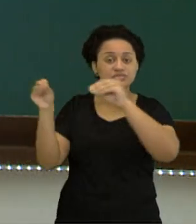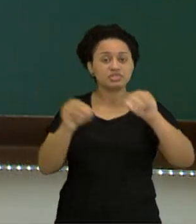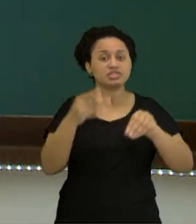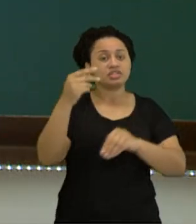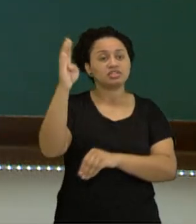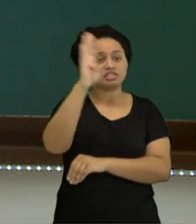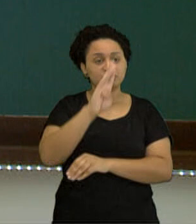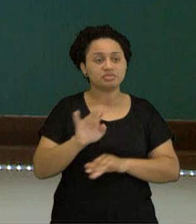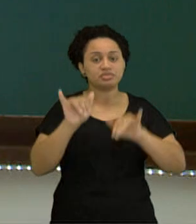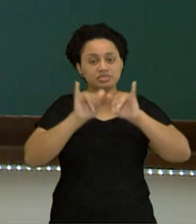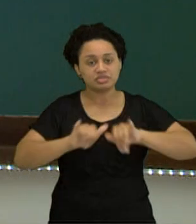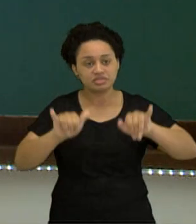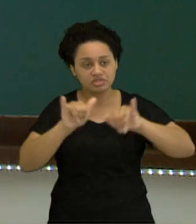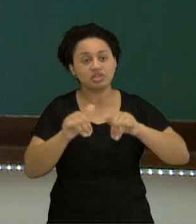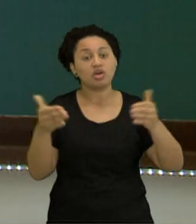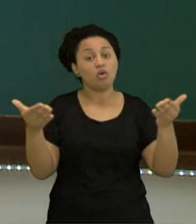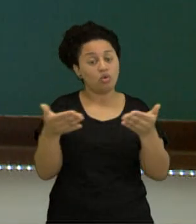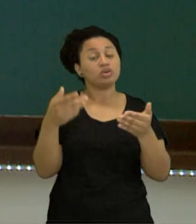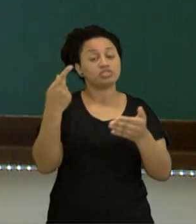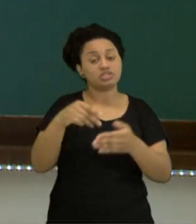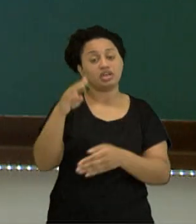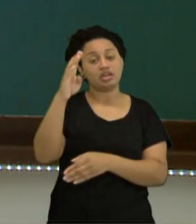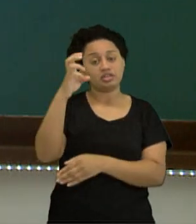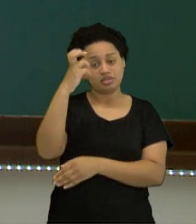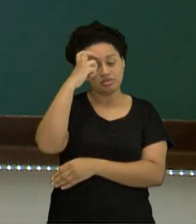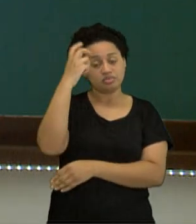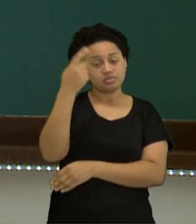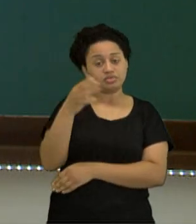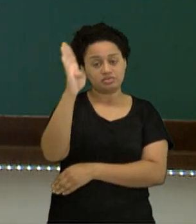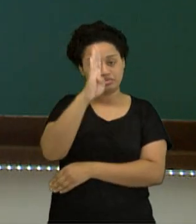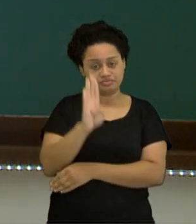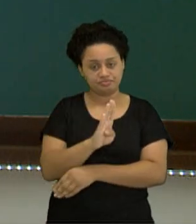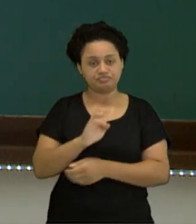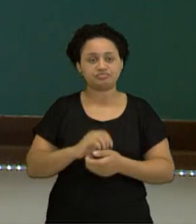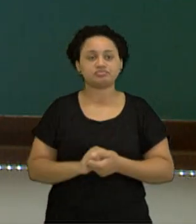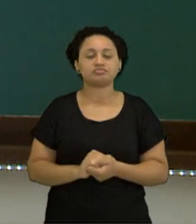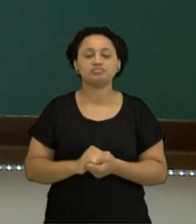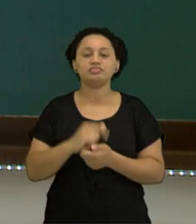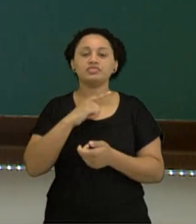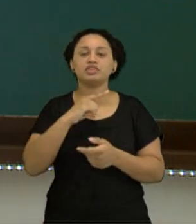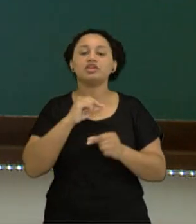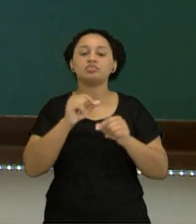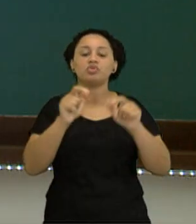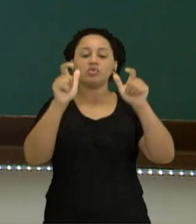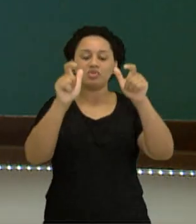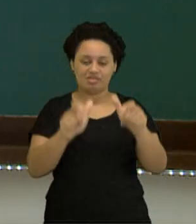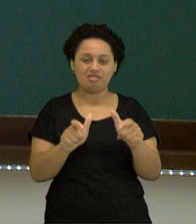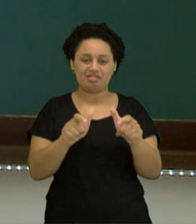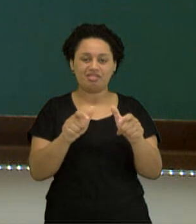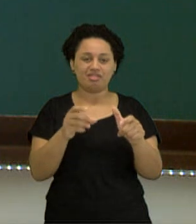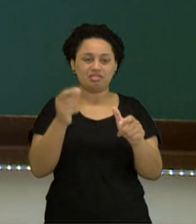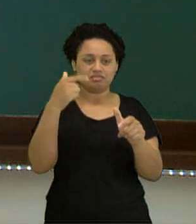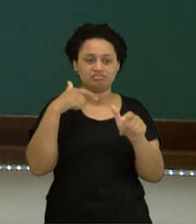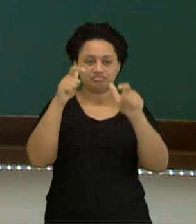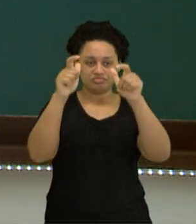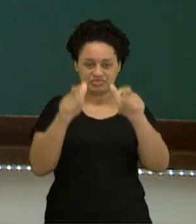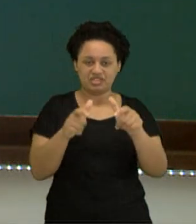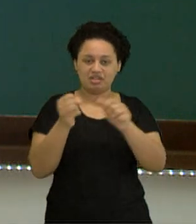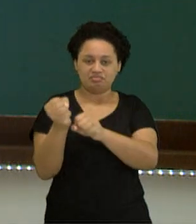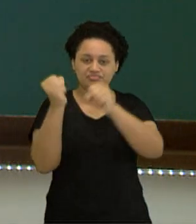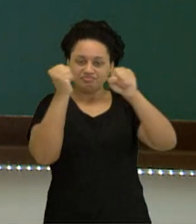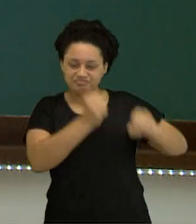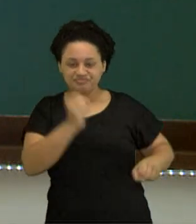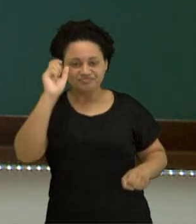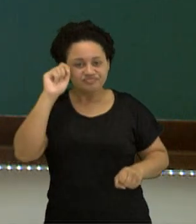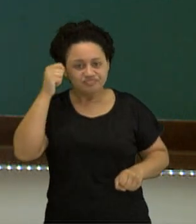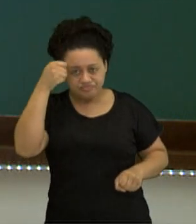fazem parte da cultura brasileira atualmente. Temos os antigos quilombos, né? O mapa vai trazer para nós as